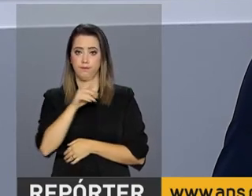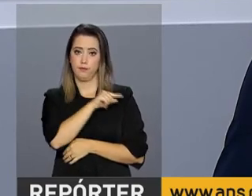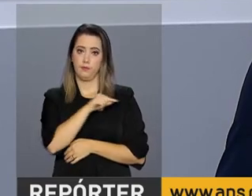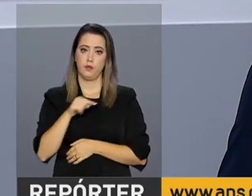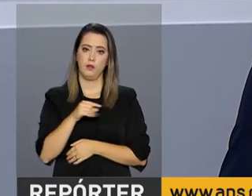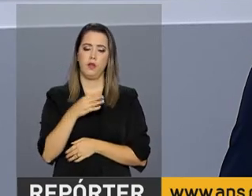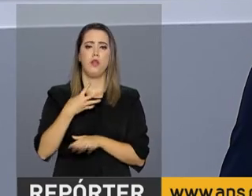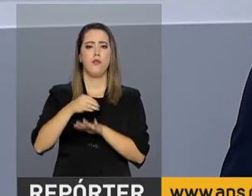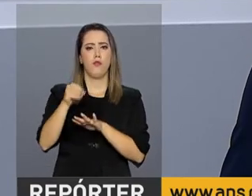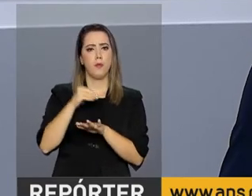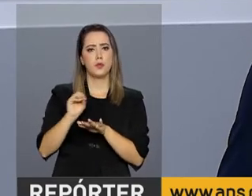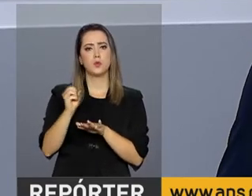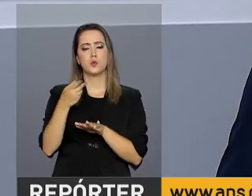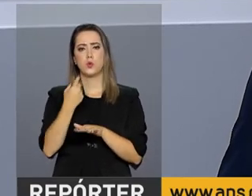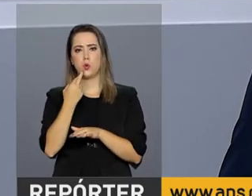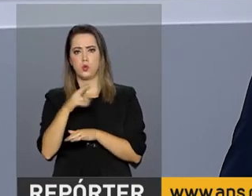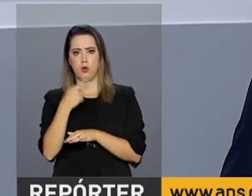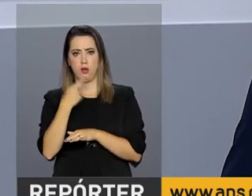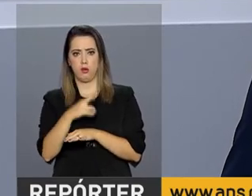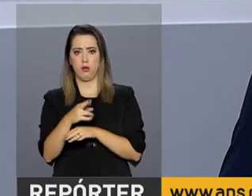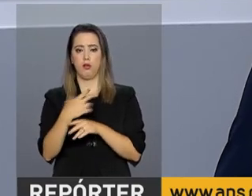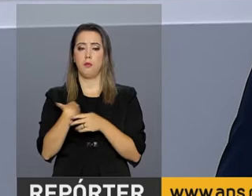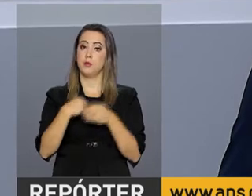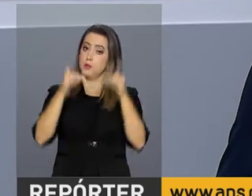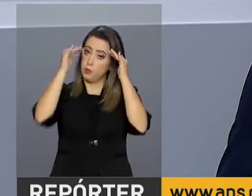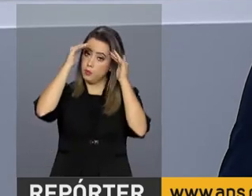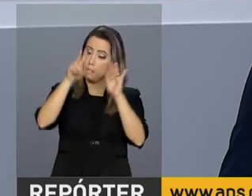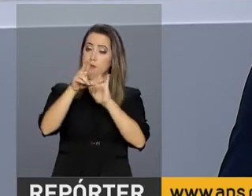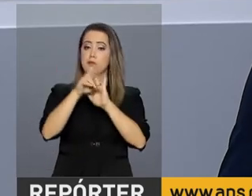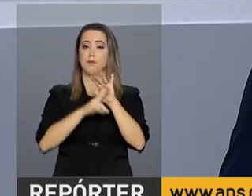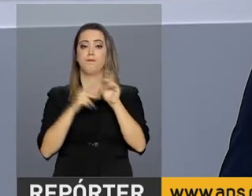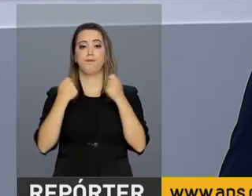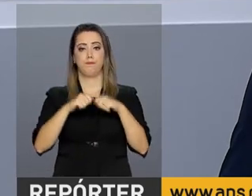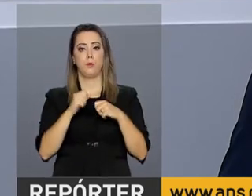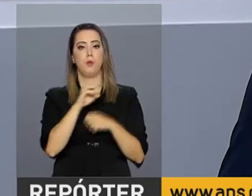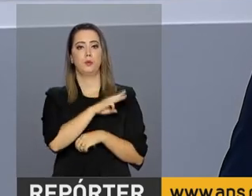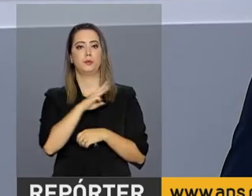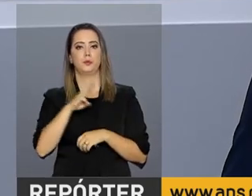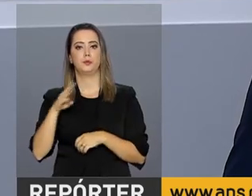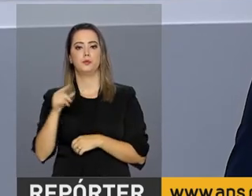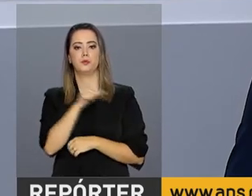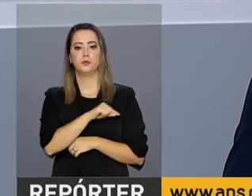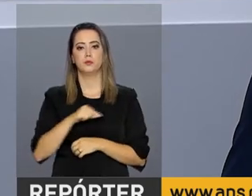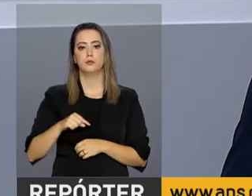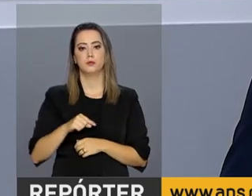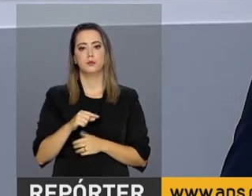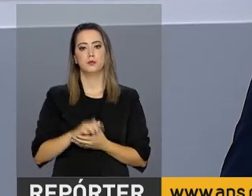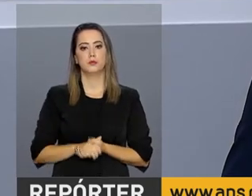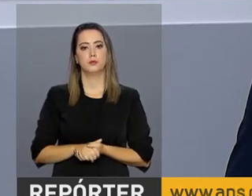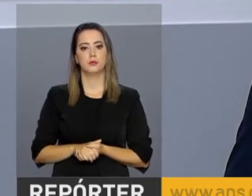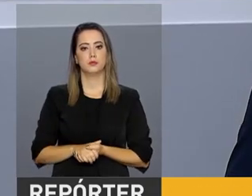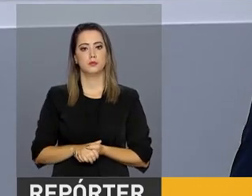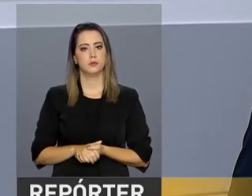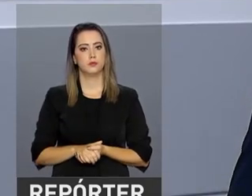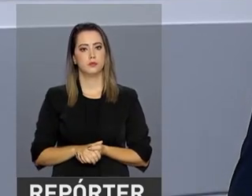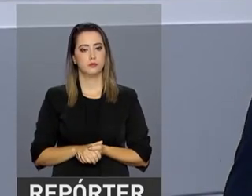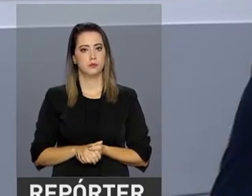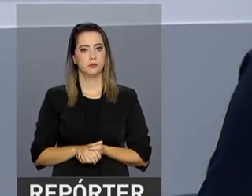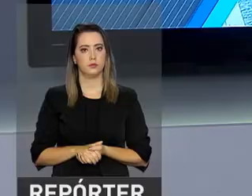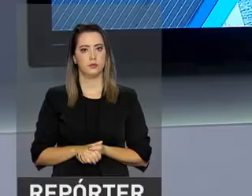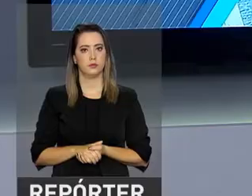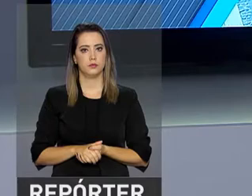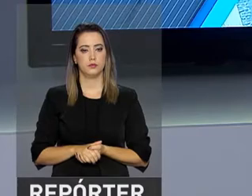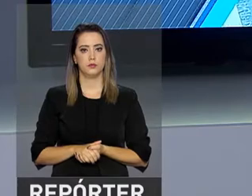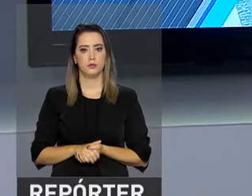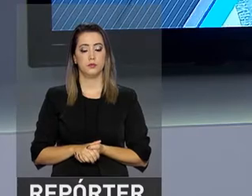informações e reclamações de descumprimento da norma também podem ser feitos pela central de atendimento da agência ou por telefone